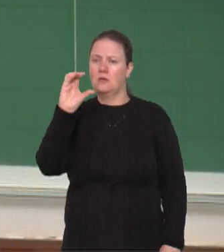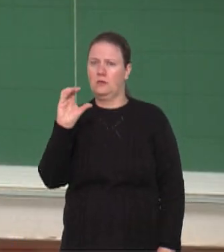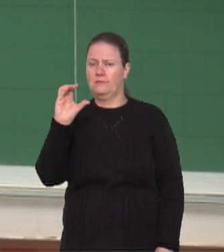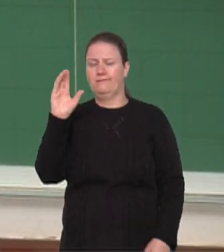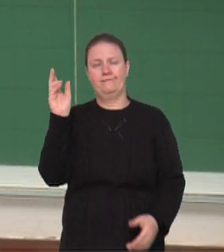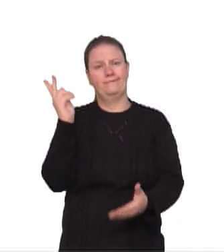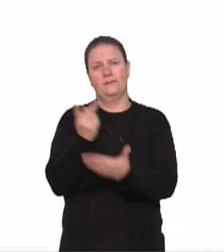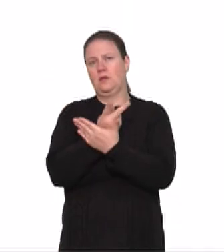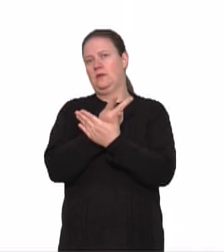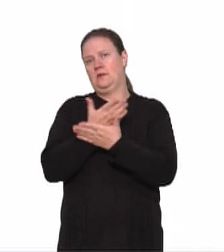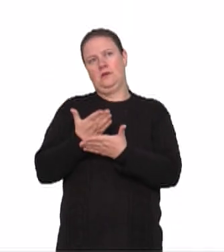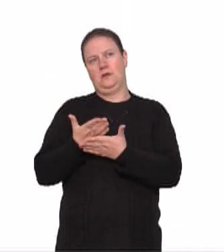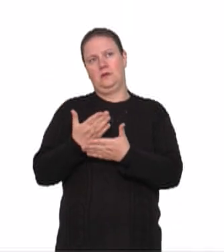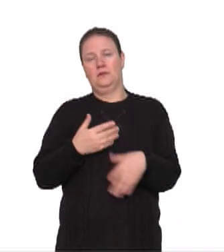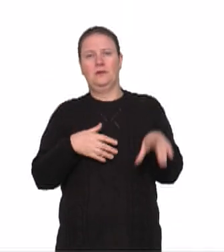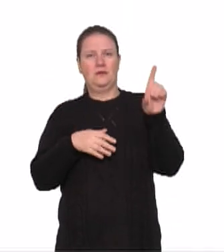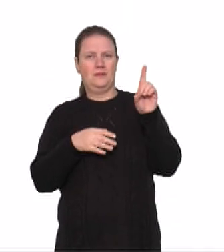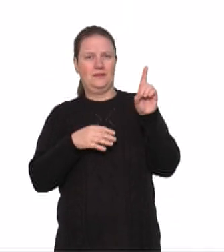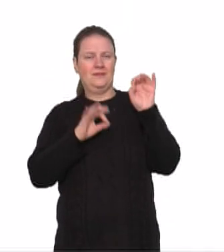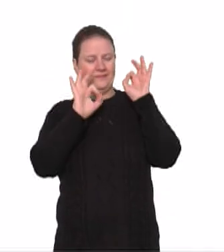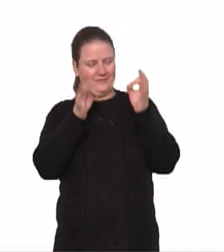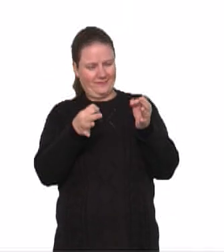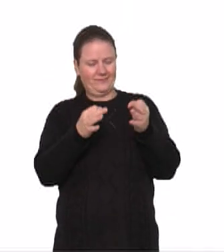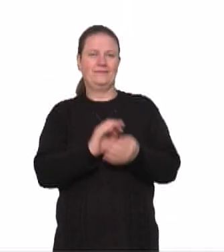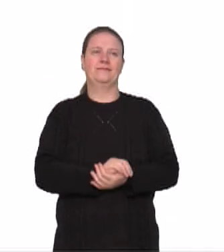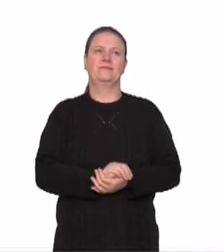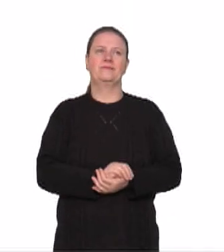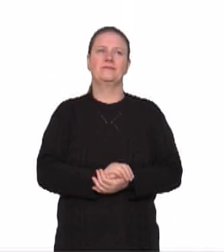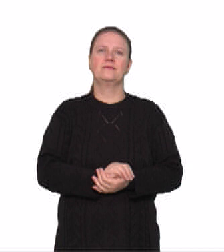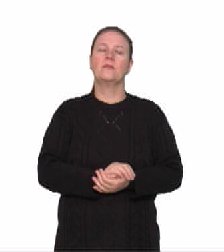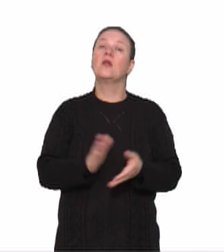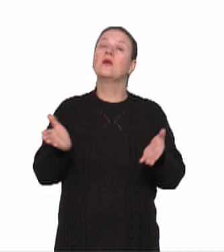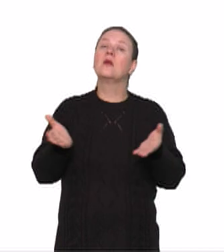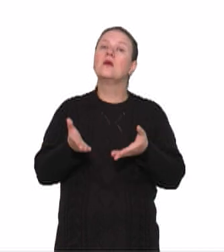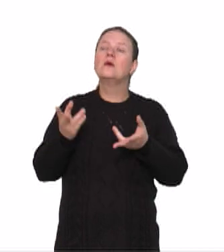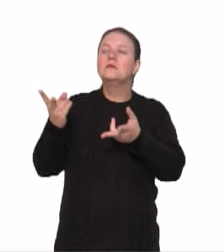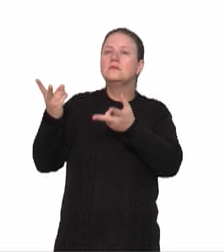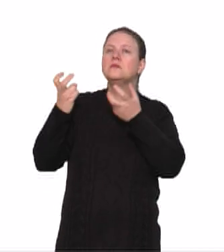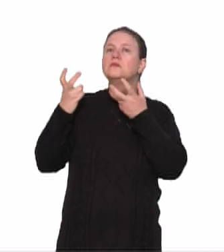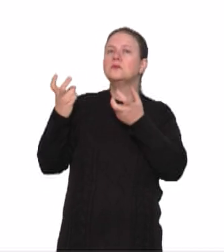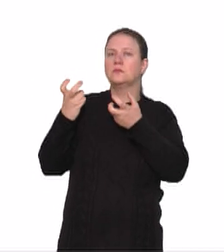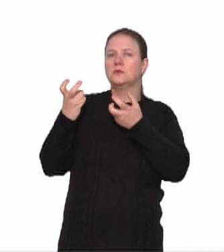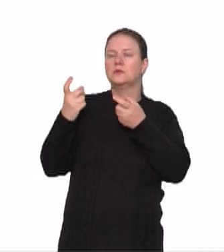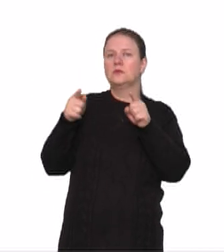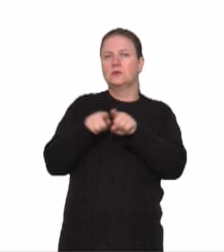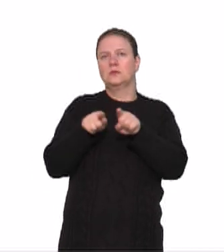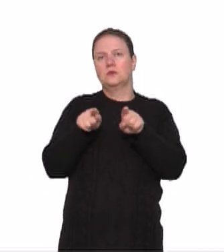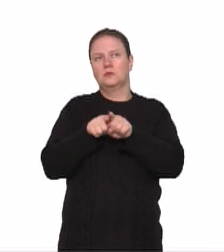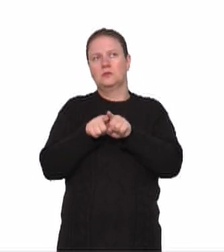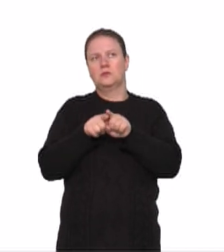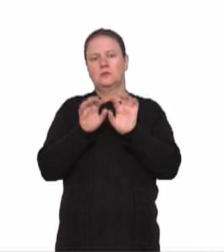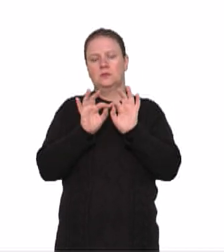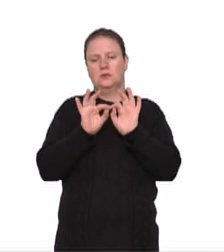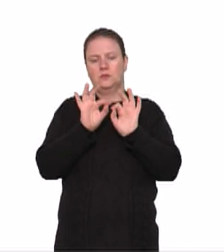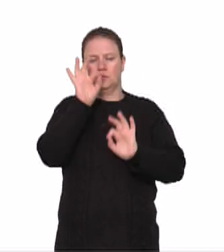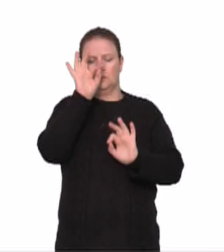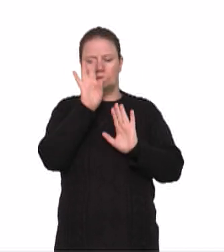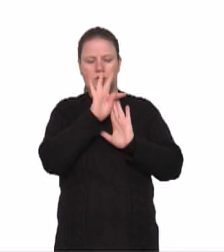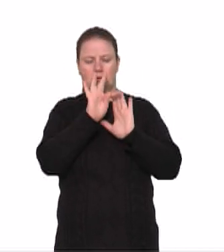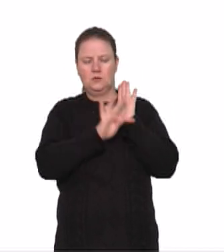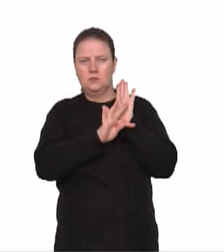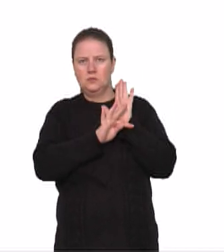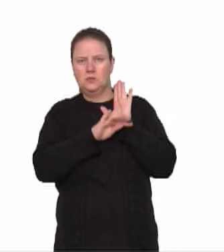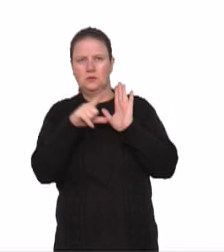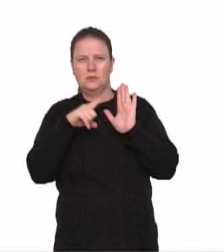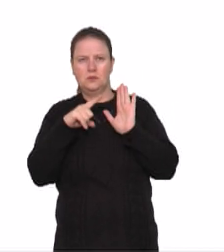aulas anteriores, você chega na resposta, tá? Eu gostaria que vocês observassem ainda nesse fragmento, aqui a gente tem